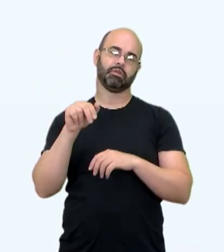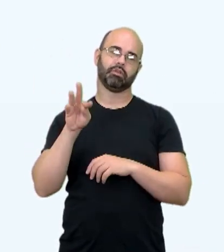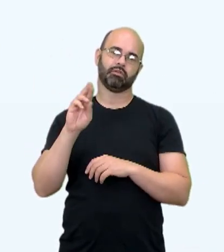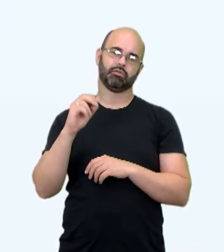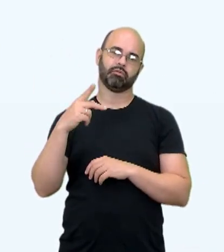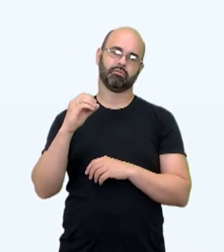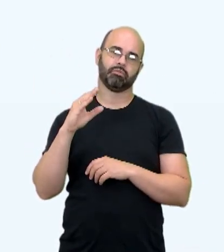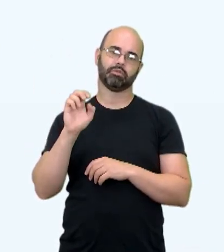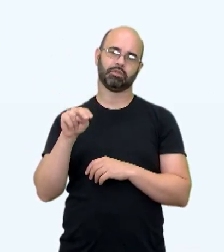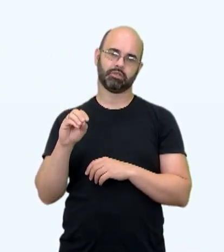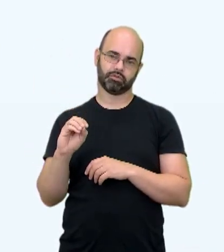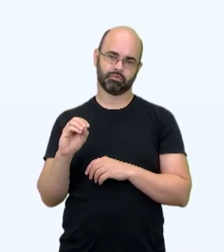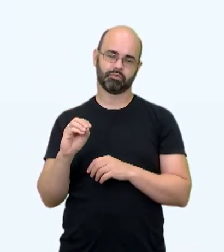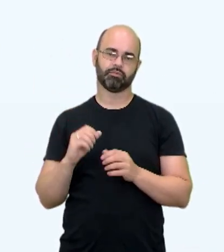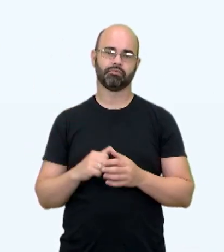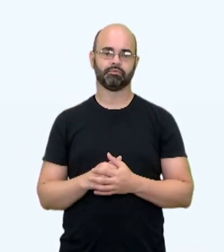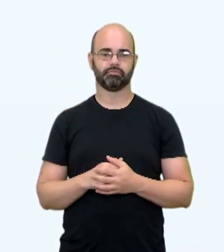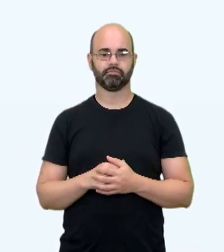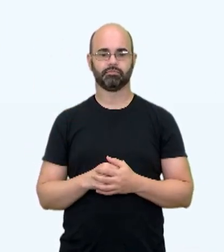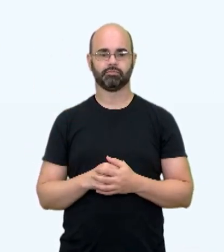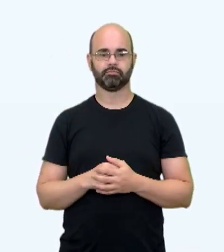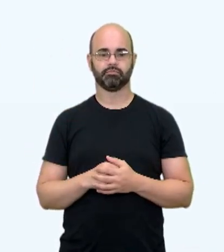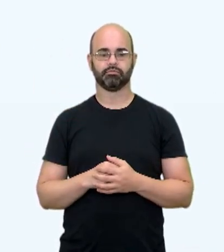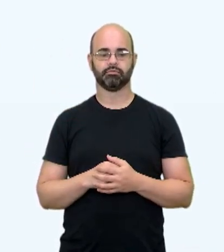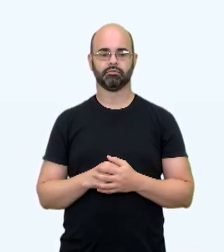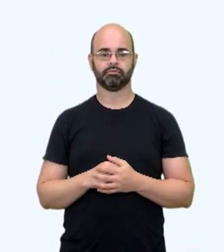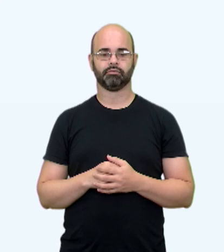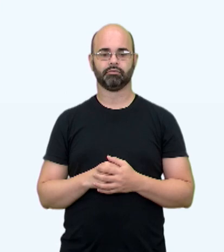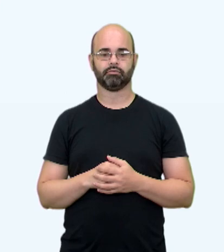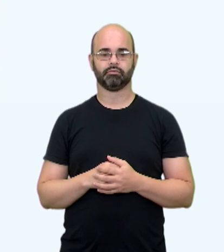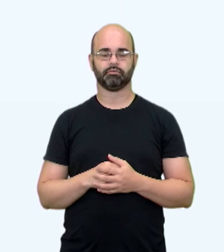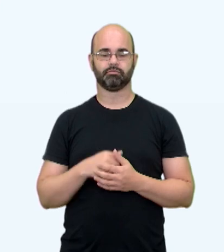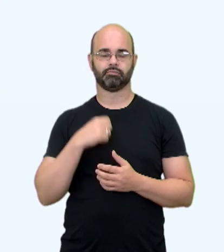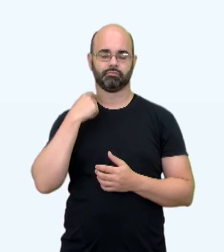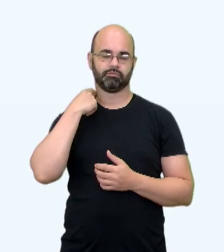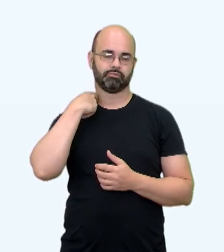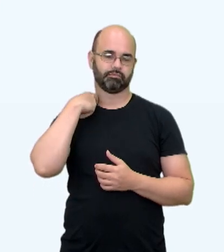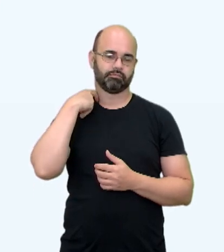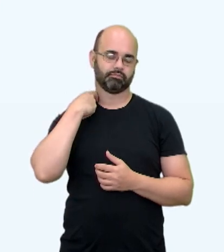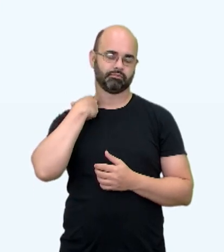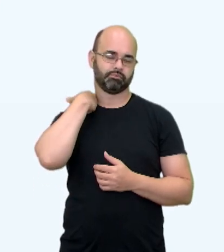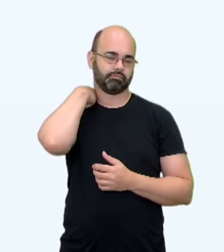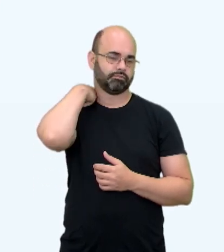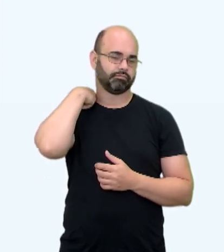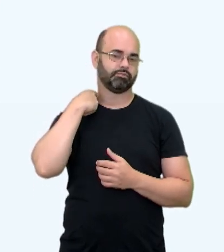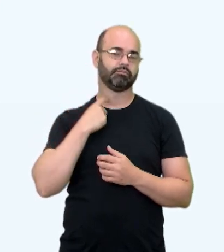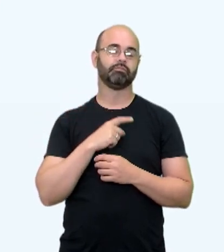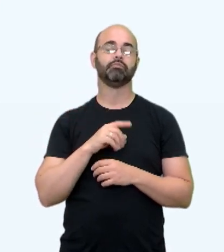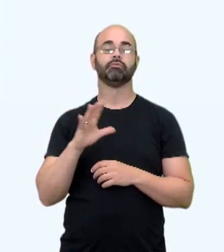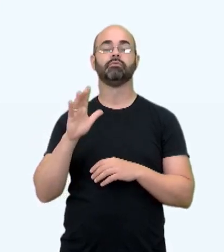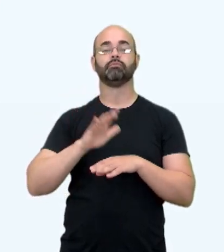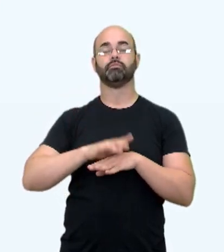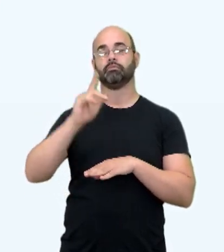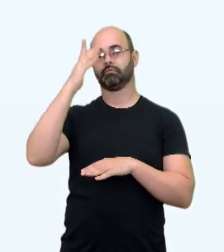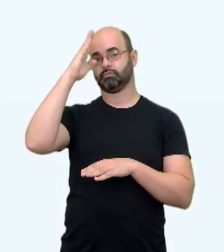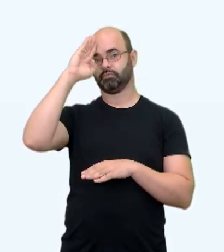que traz transformações lideradas pela ação humana no planeta.